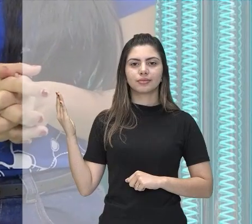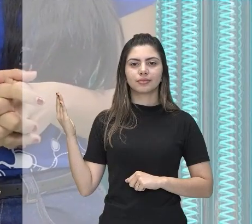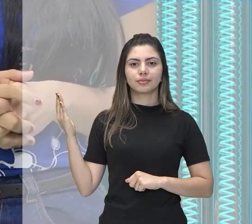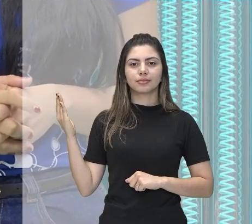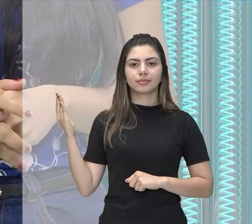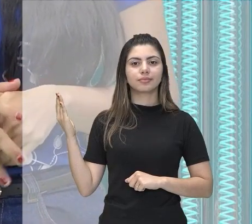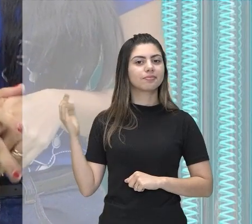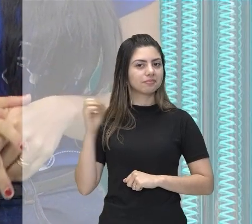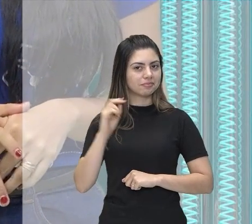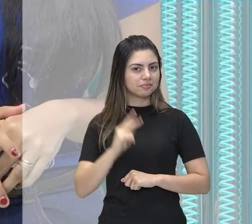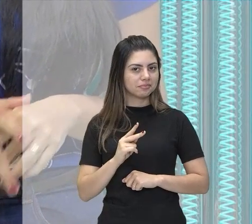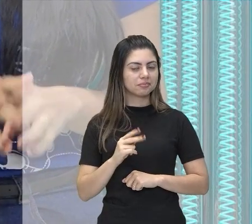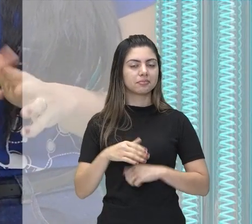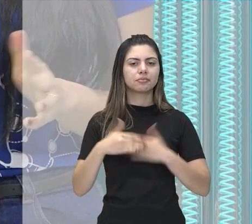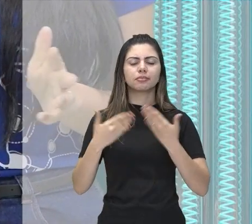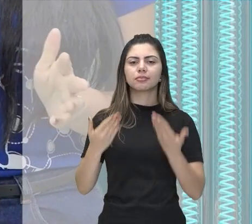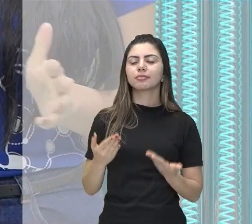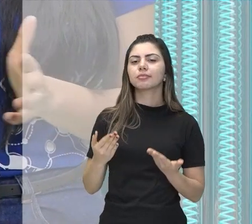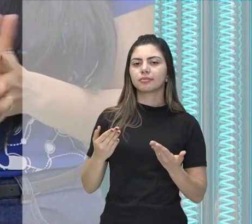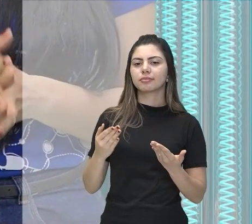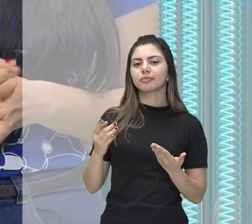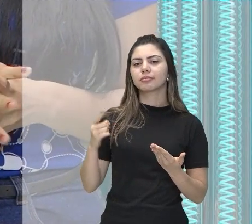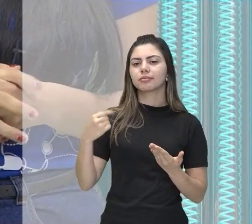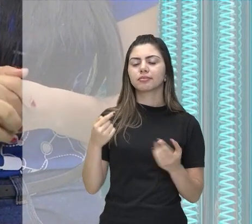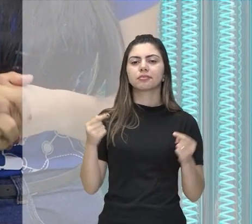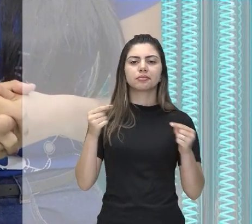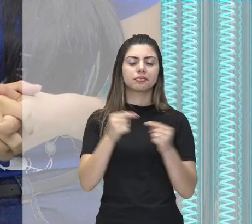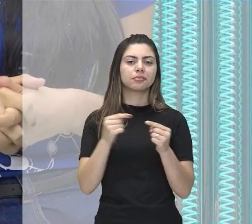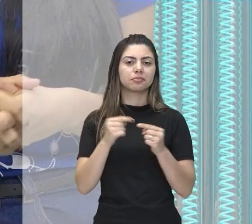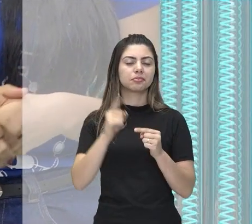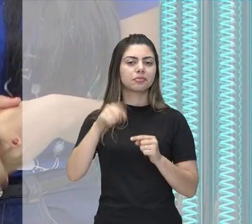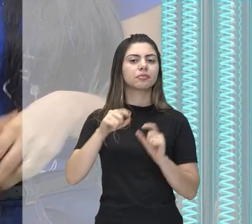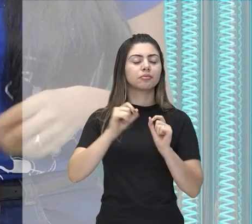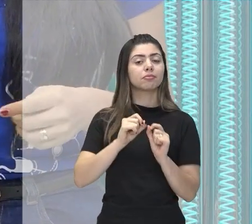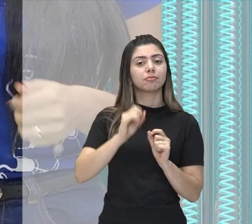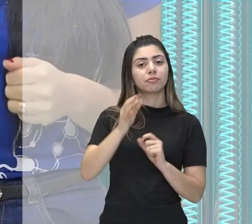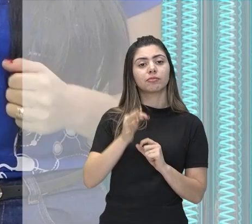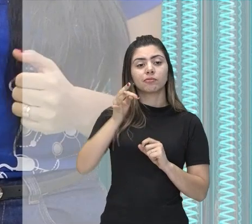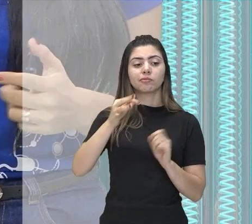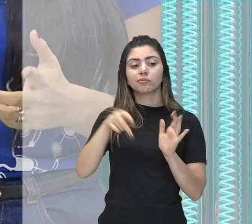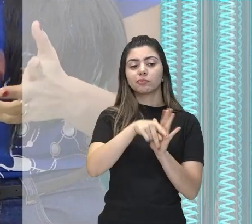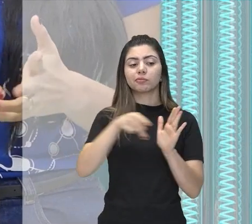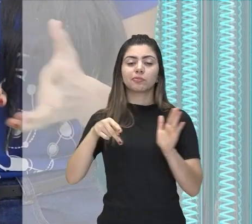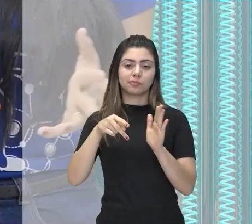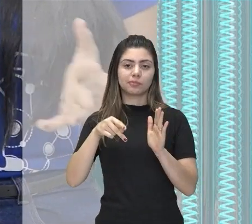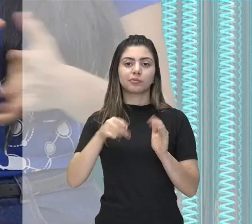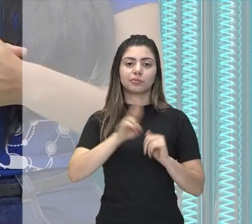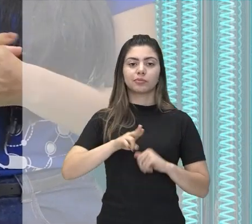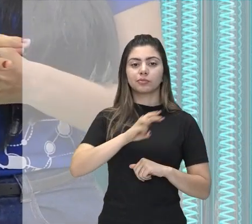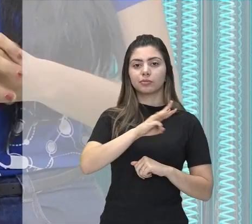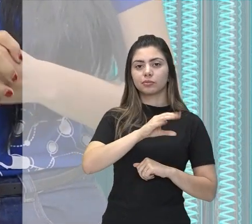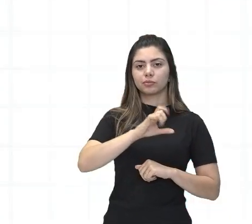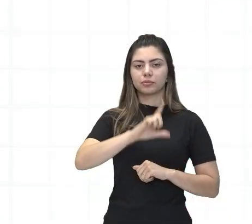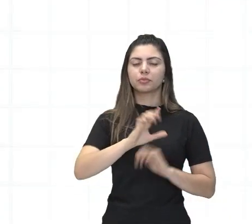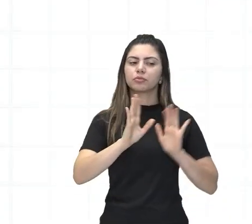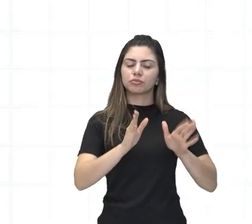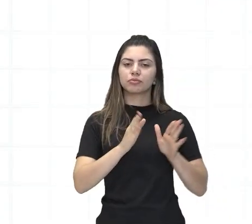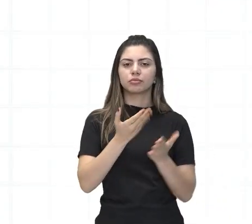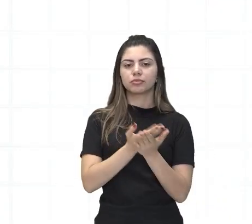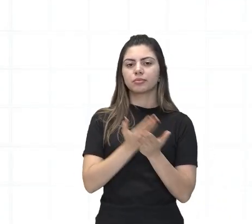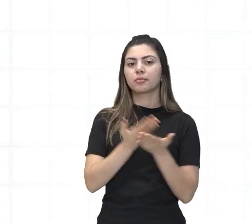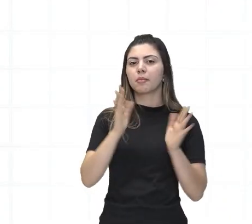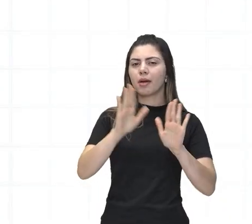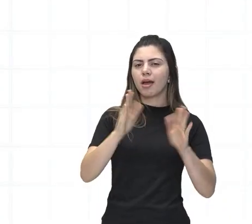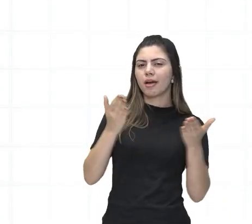years, ok? Então, nós vimos sobre o futuro com will, então vamos relembrar agora com o going to,